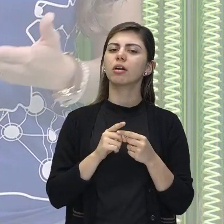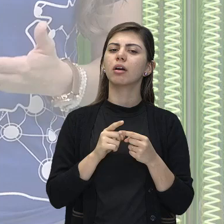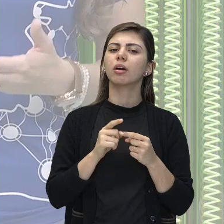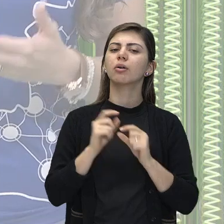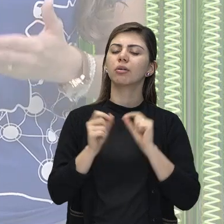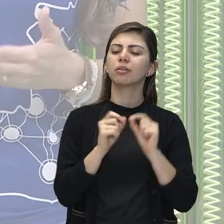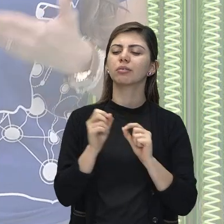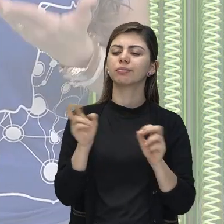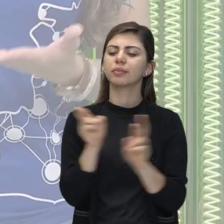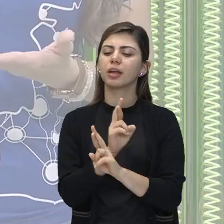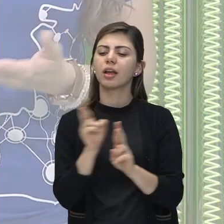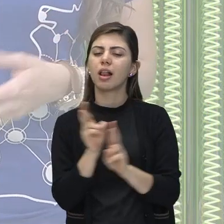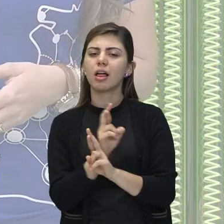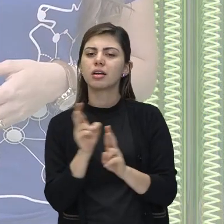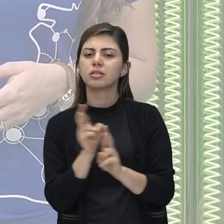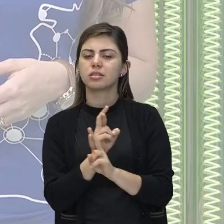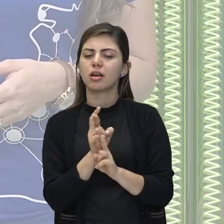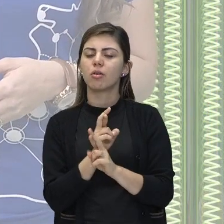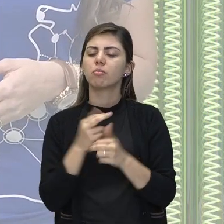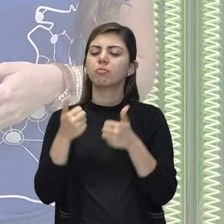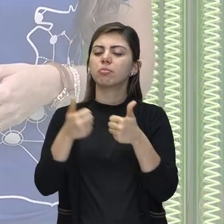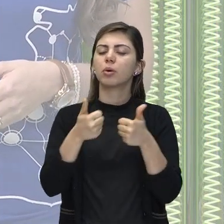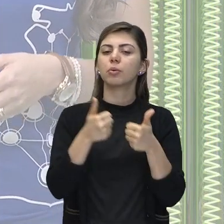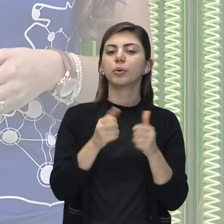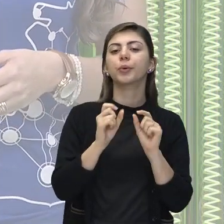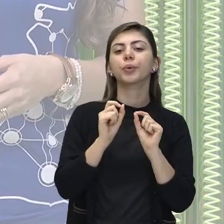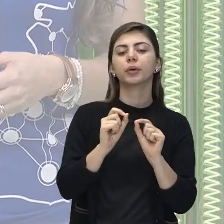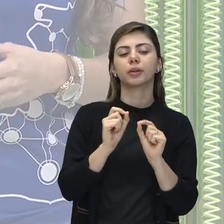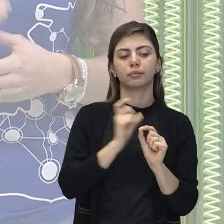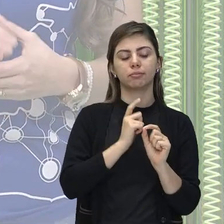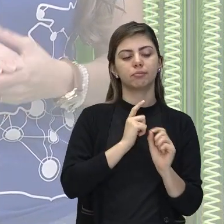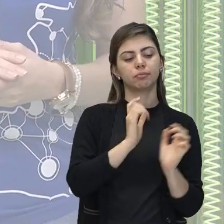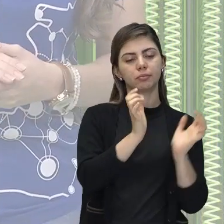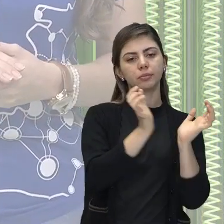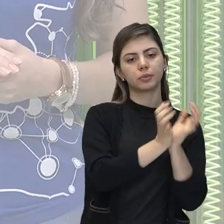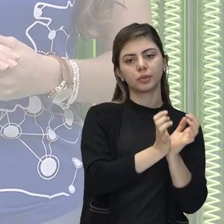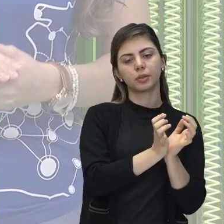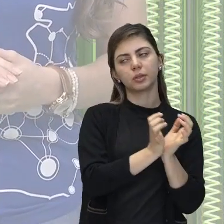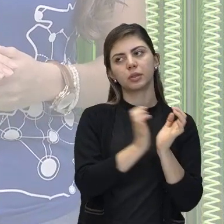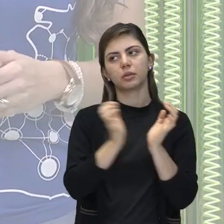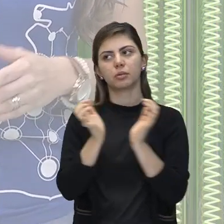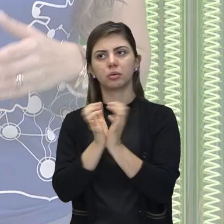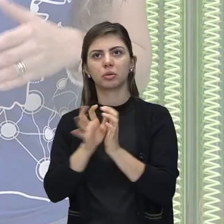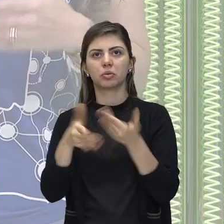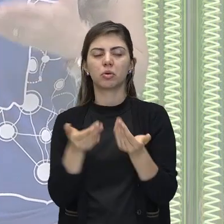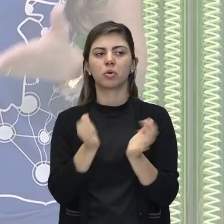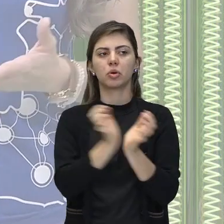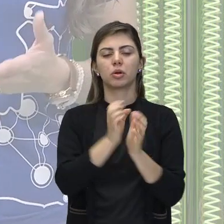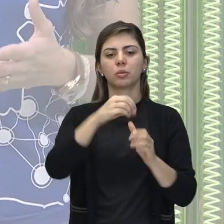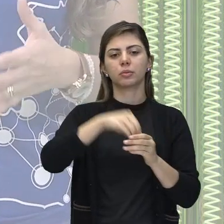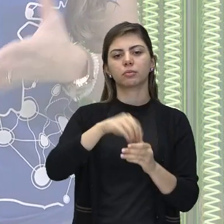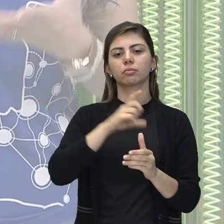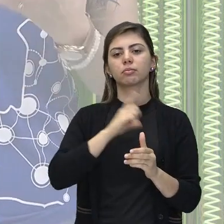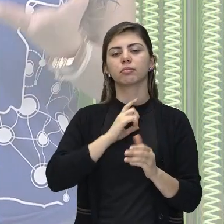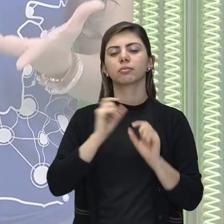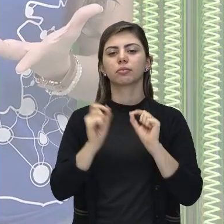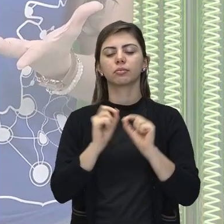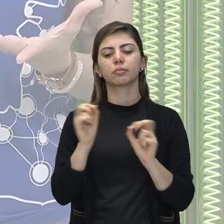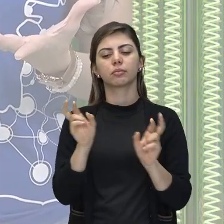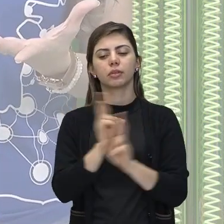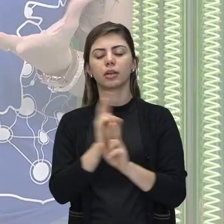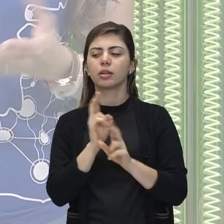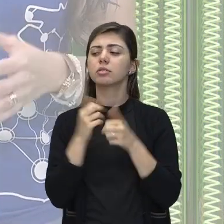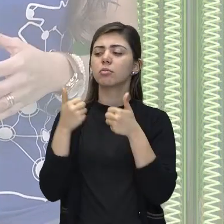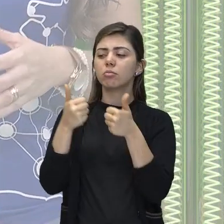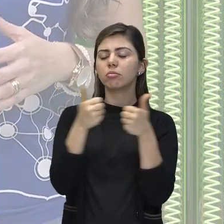as relações que não causam prejuízos aos envolvidos, certo? Relações em que